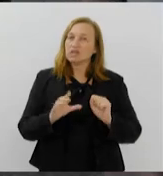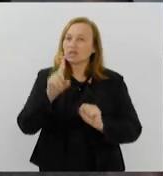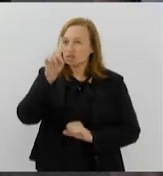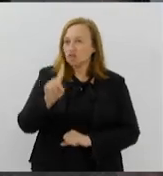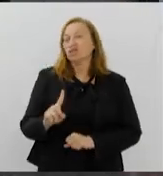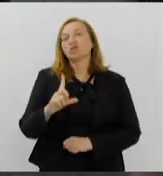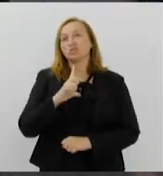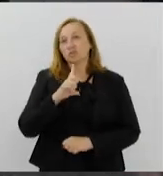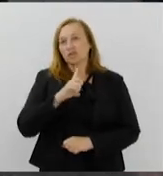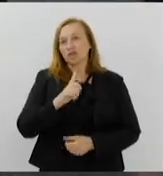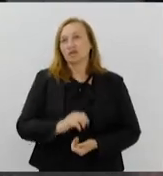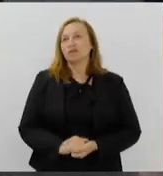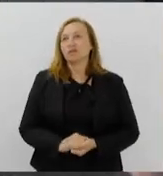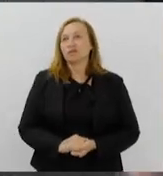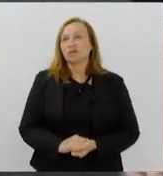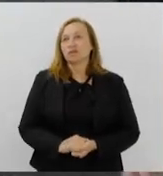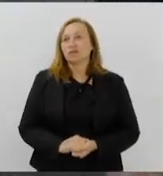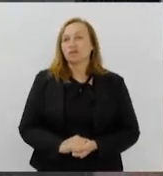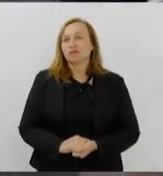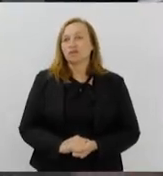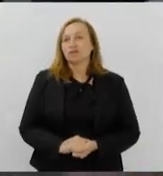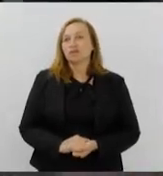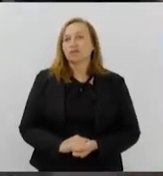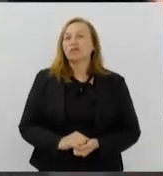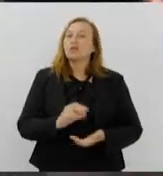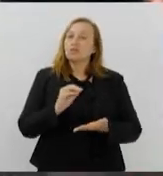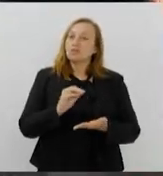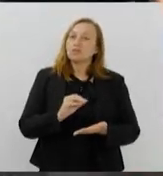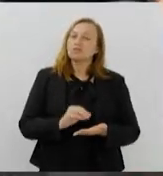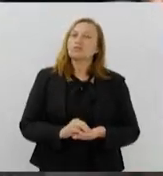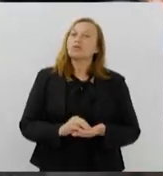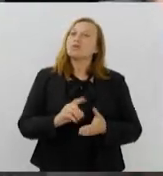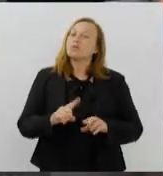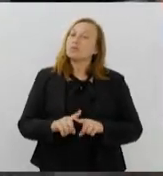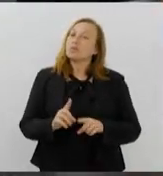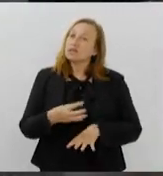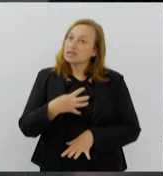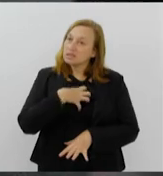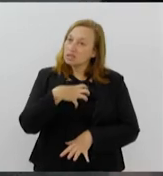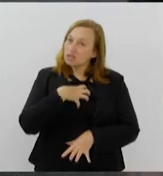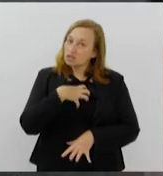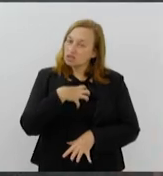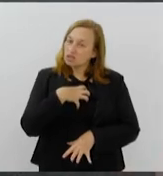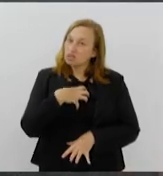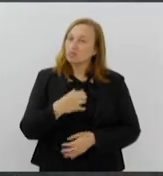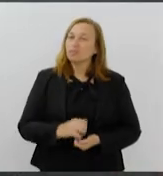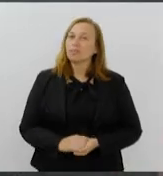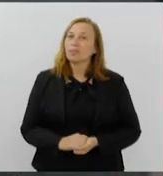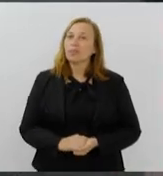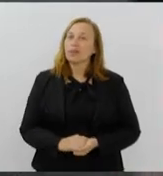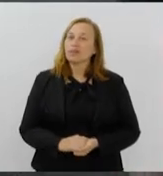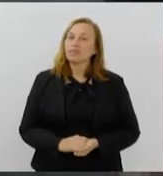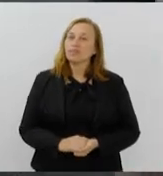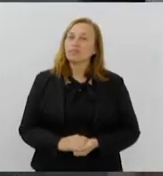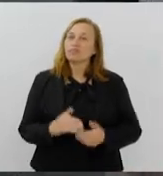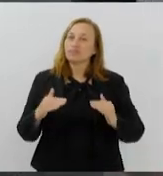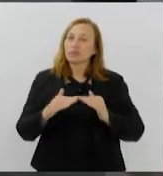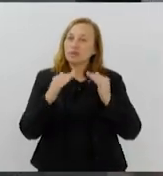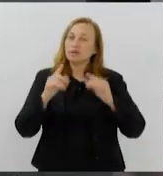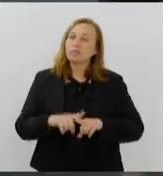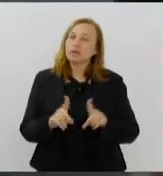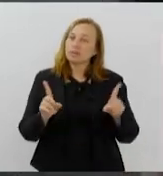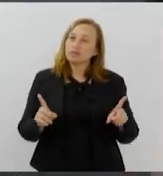não gozam por conta da desregulamentação do universo do trabalho. Nesse sentido, no mérito, parecer favorável,